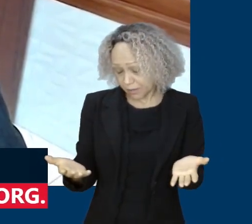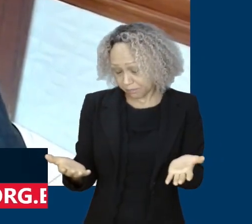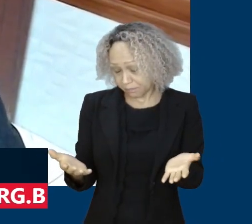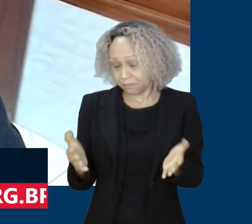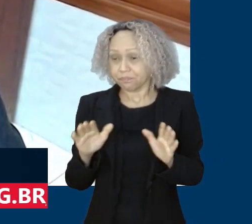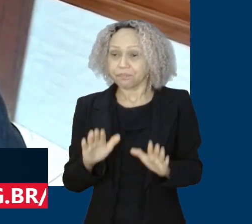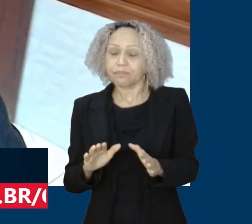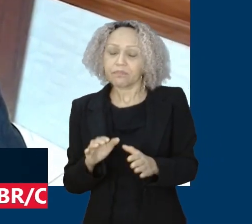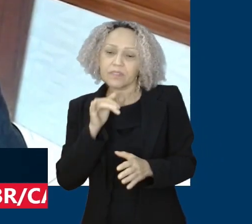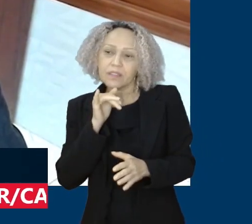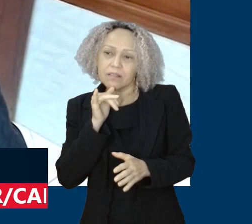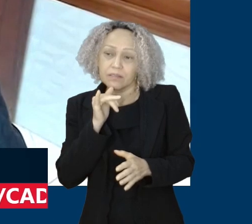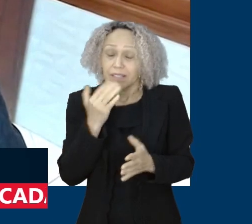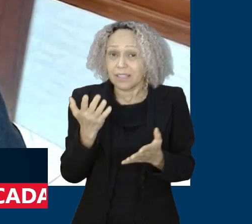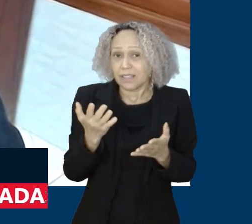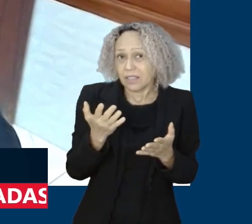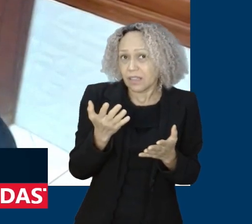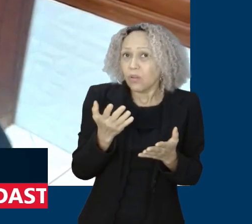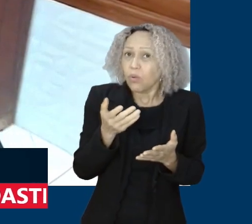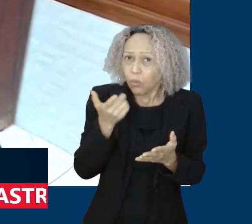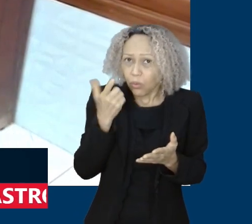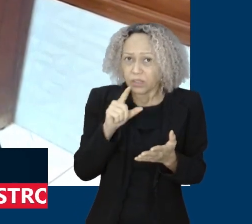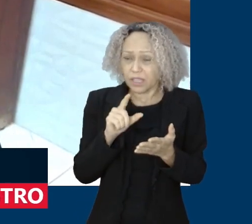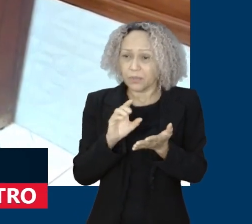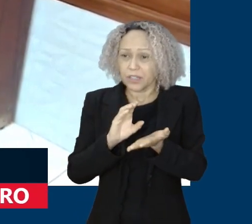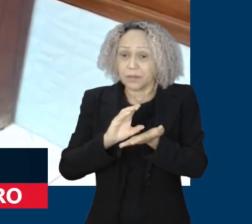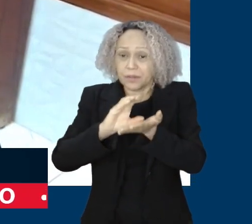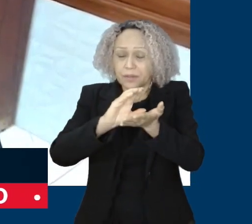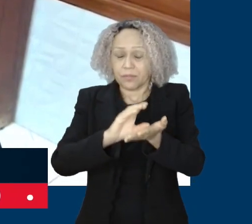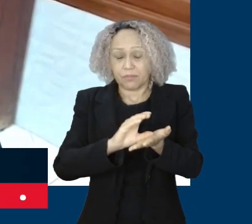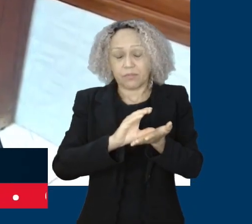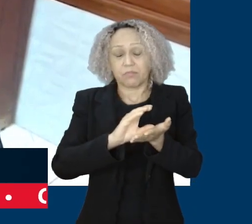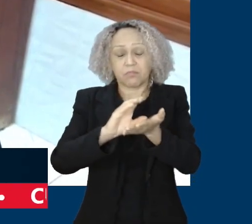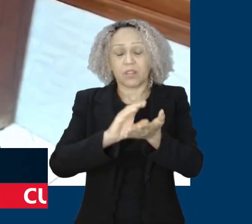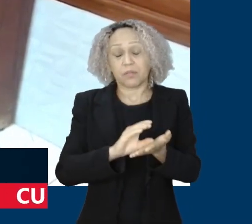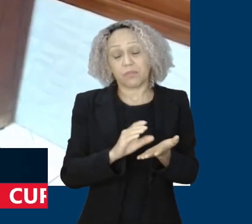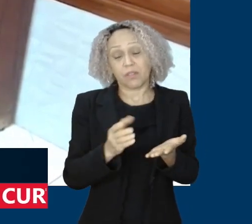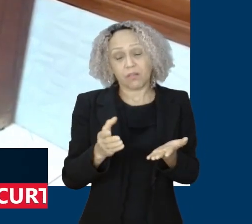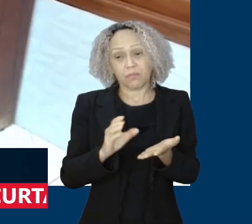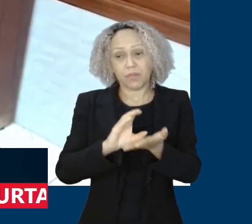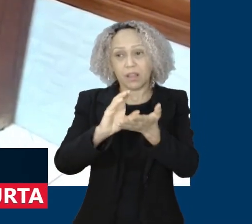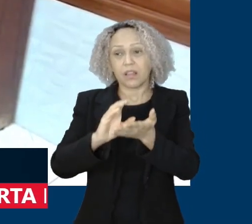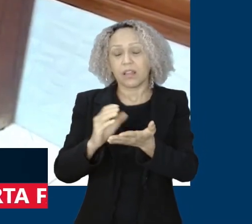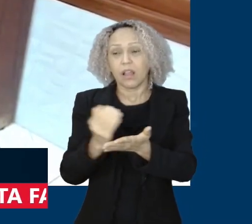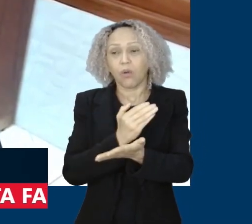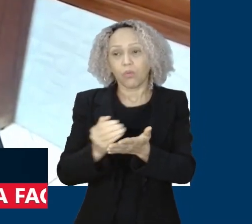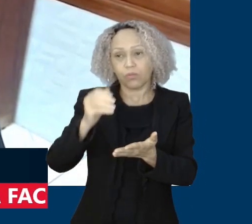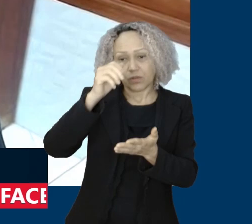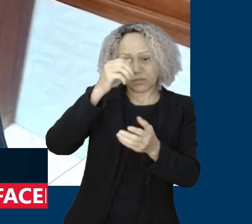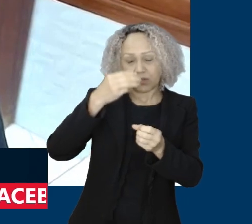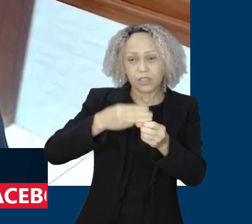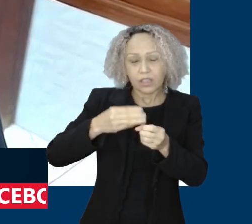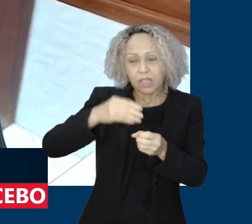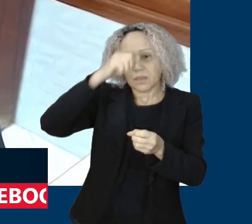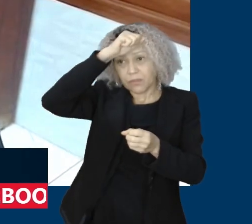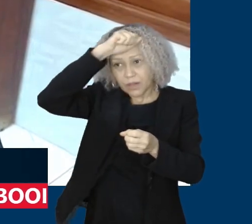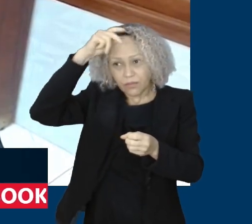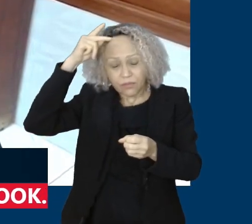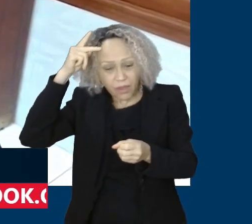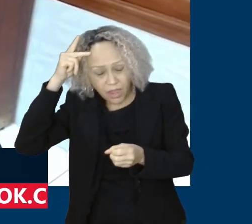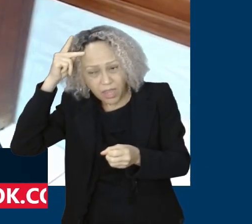felizes, satisfeitos, olha que bom, tá? Você vê que mudou com o governo Lula mesmo, então, a própria postura é essa indicação, mas alguns diziam